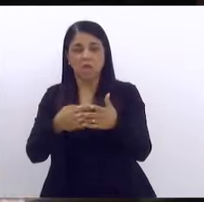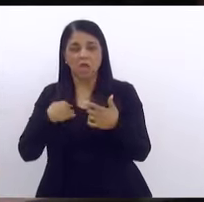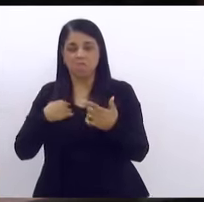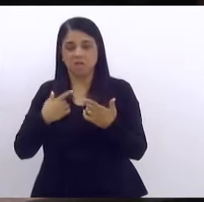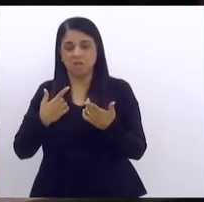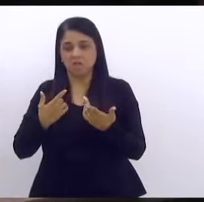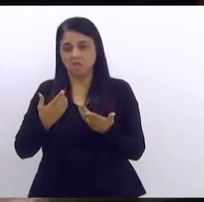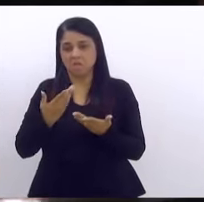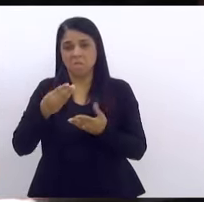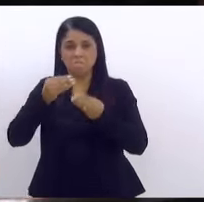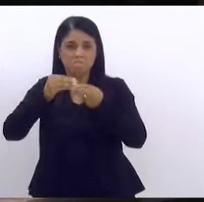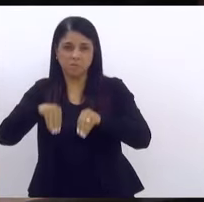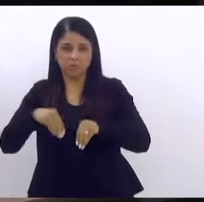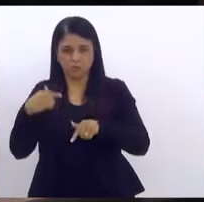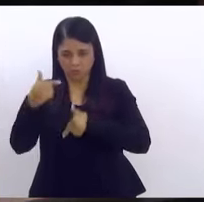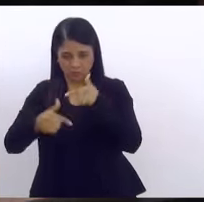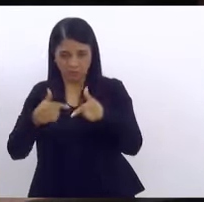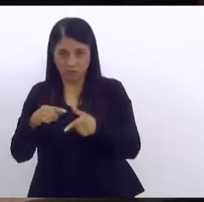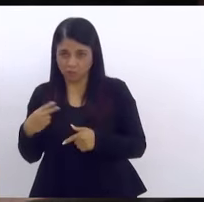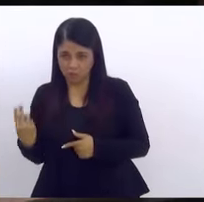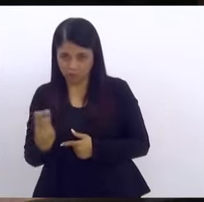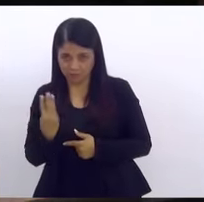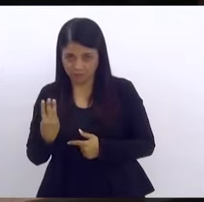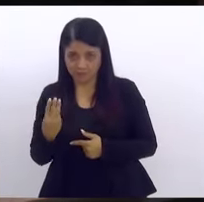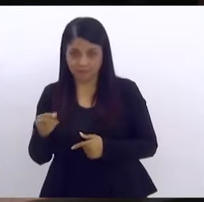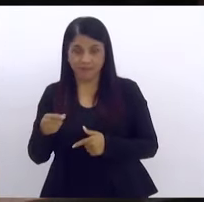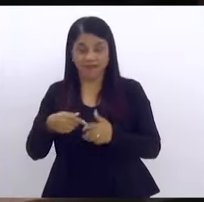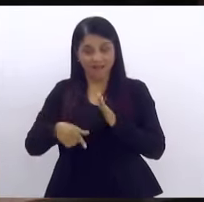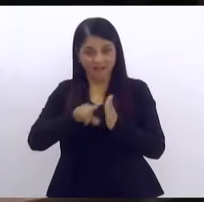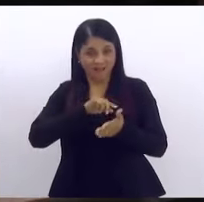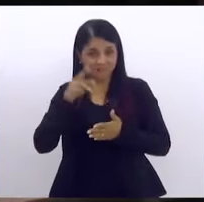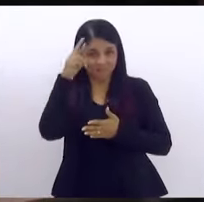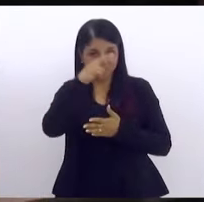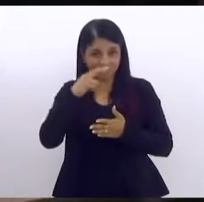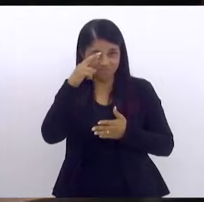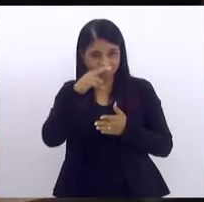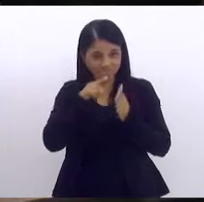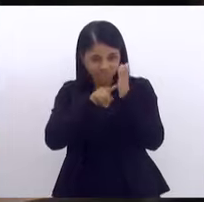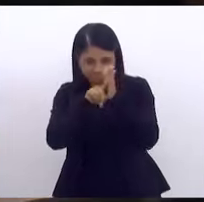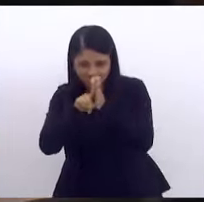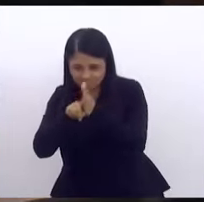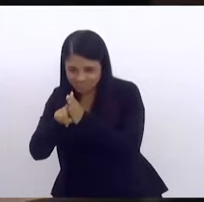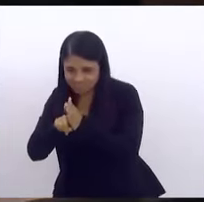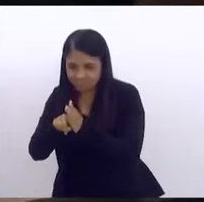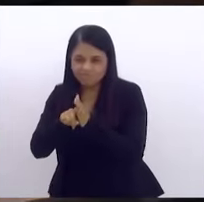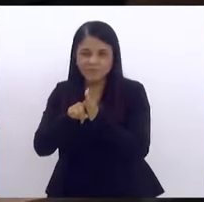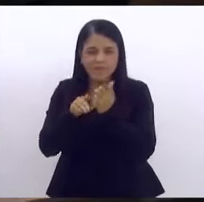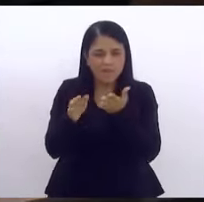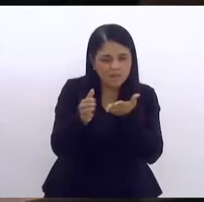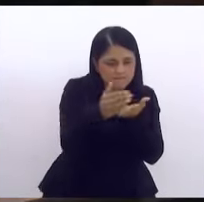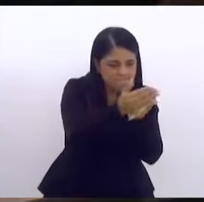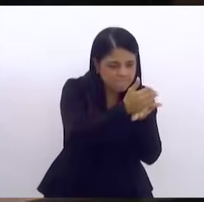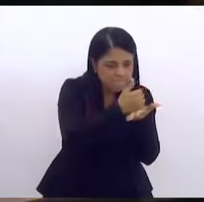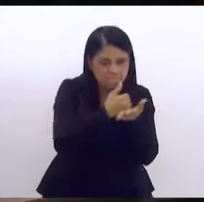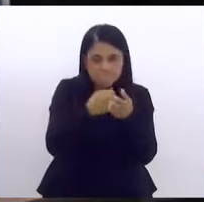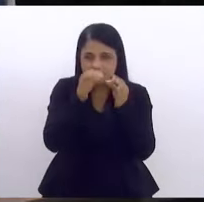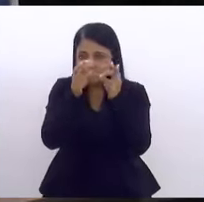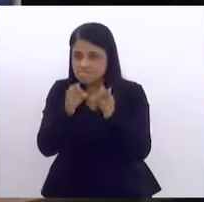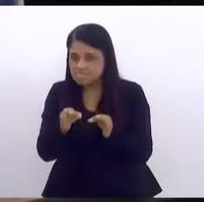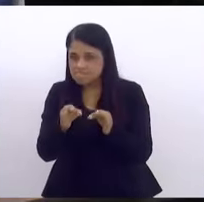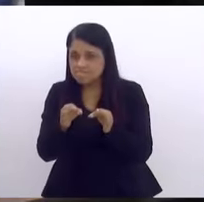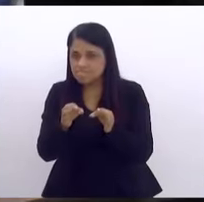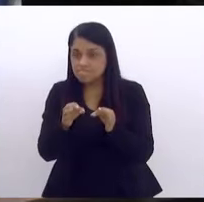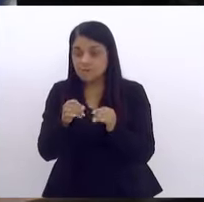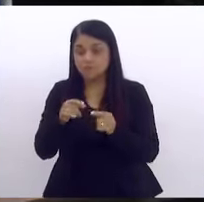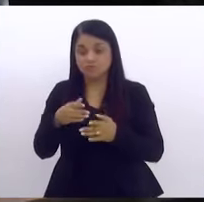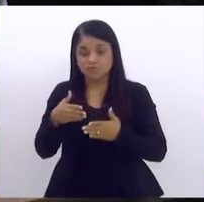isso. Antes de fazer uma fiscalização, a gente faz um trabalho de auditoria, faz um levantamento certinho, para quando